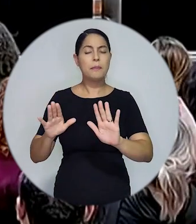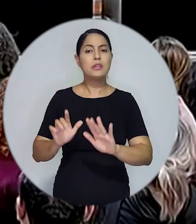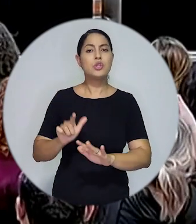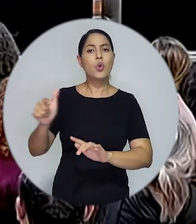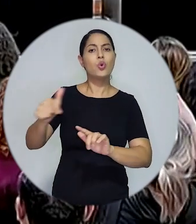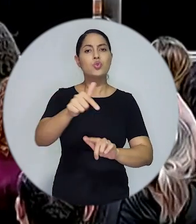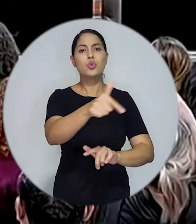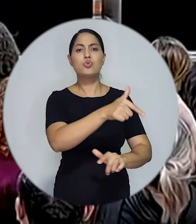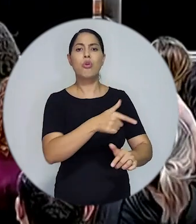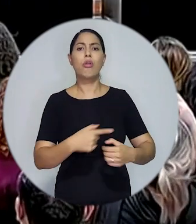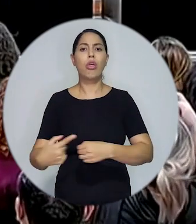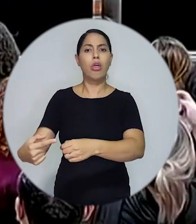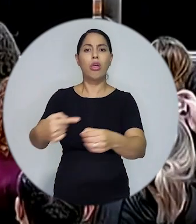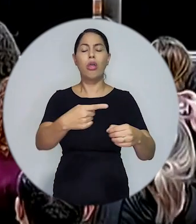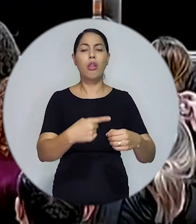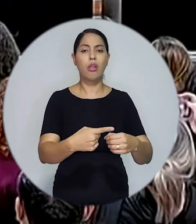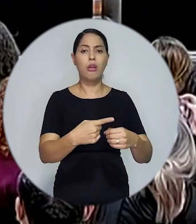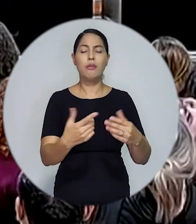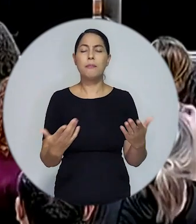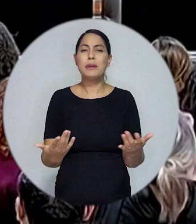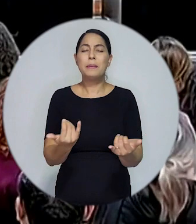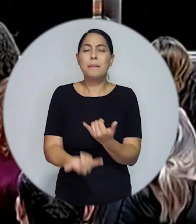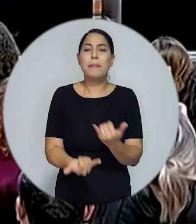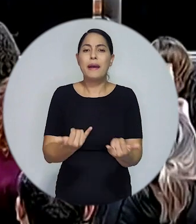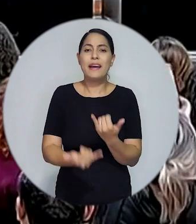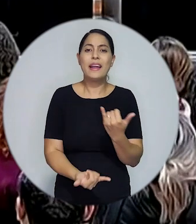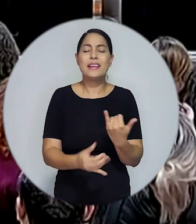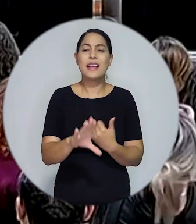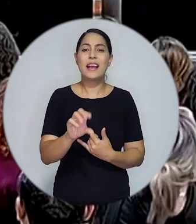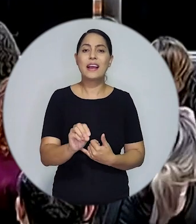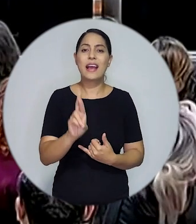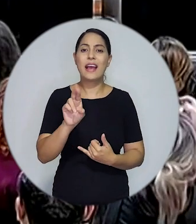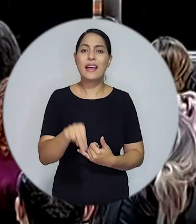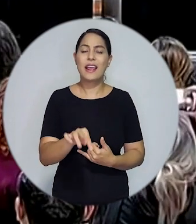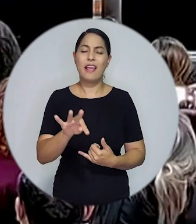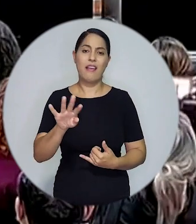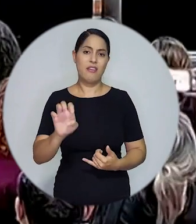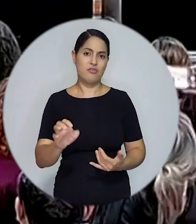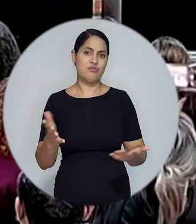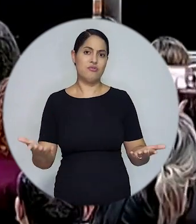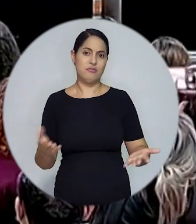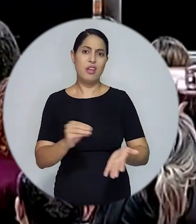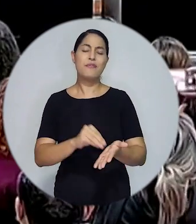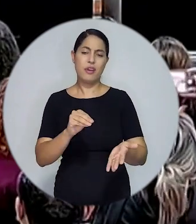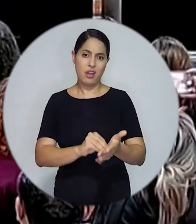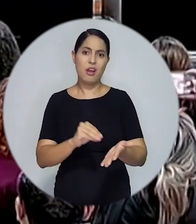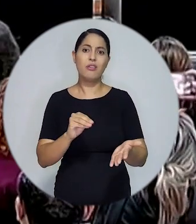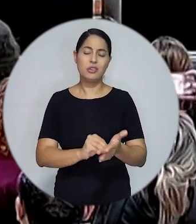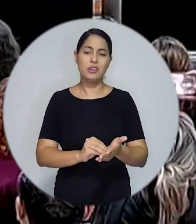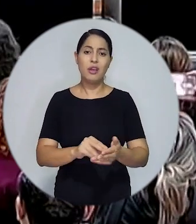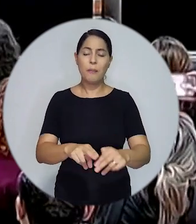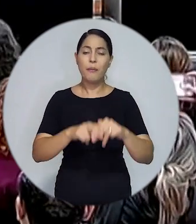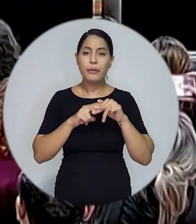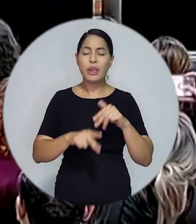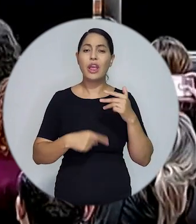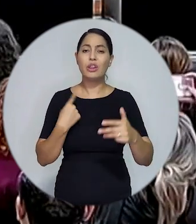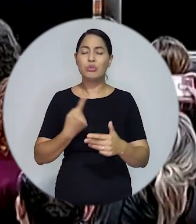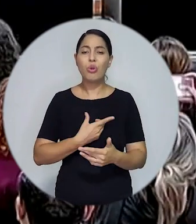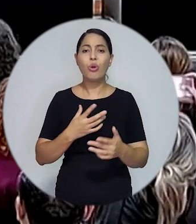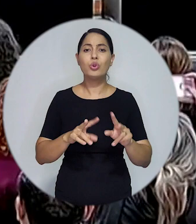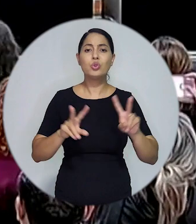seccionais carentes. A presidente Patrícia participa do Colégio de Presidentes, sabe a união que nós fazemos para ajudar essas seccionais que têm